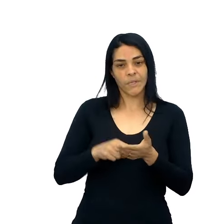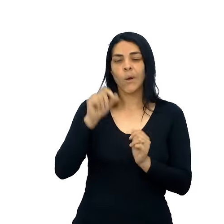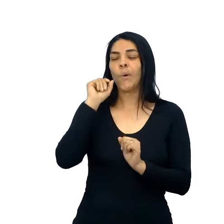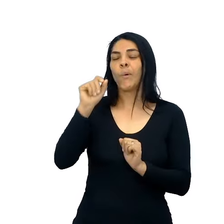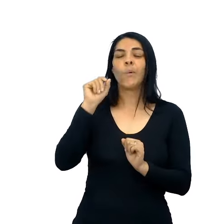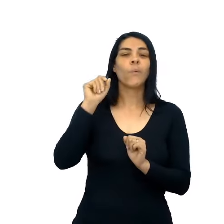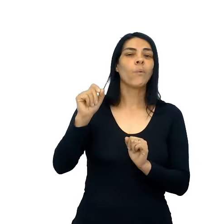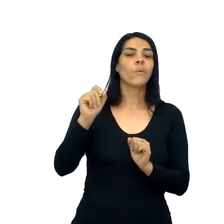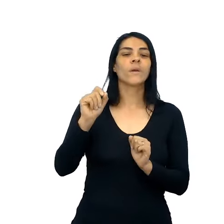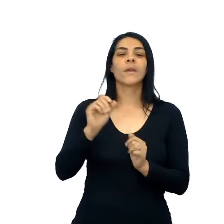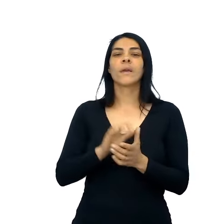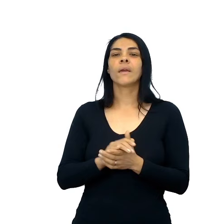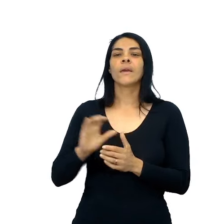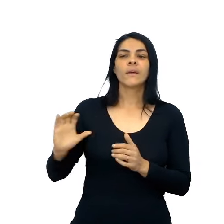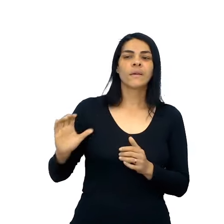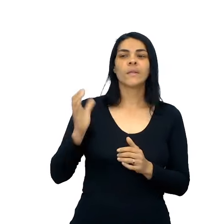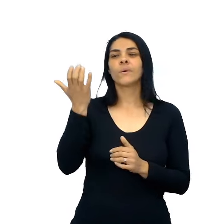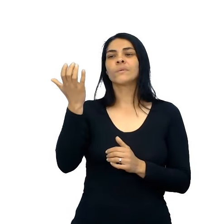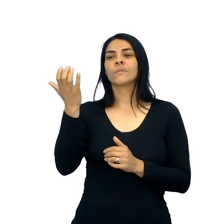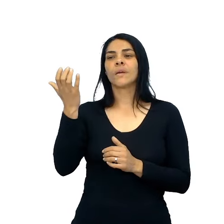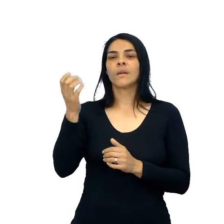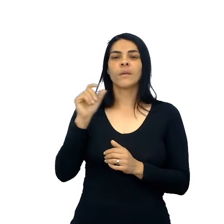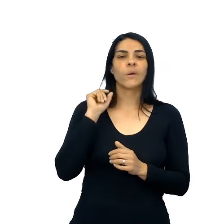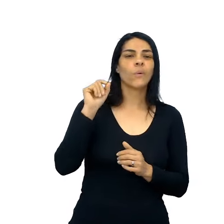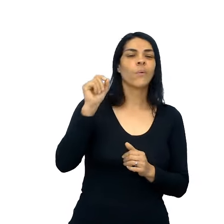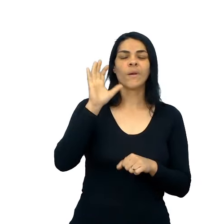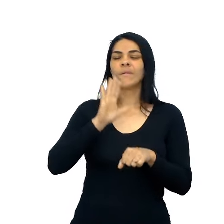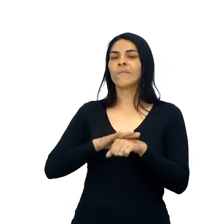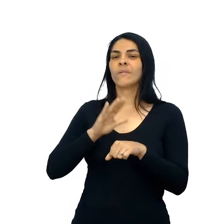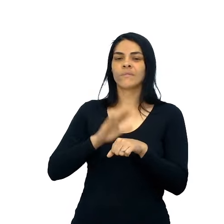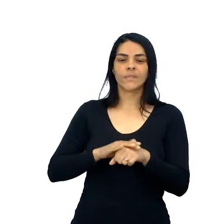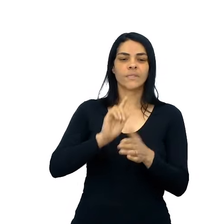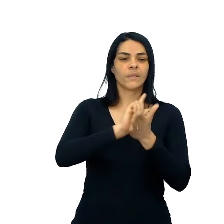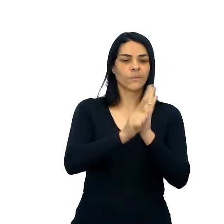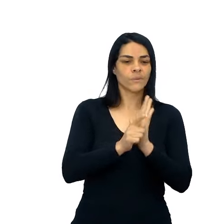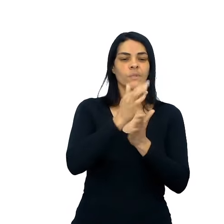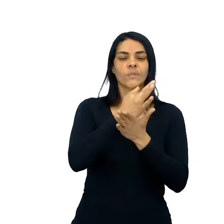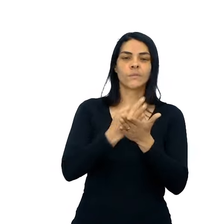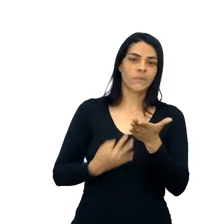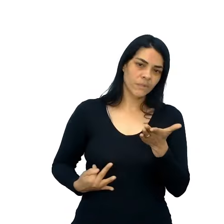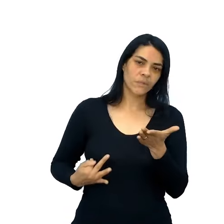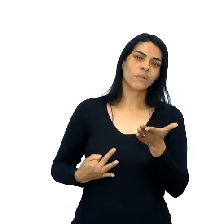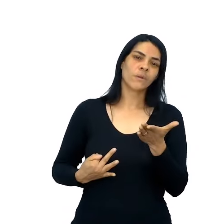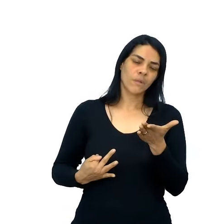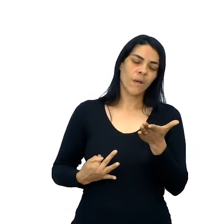com esse gênero, não é? Qual a intencionalidade dele? Para isso, ele vai